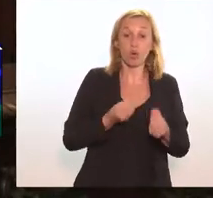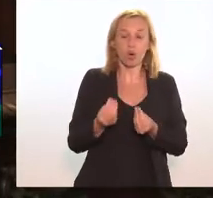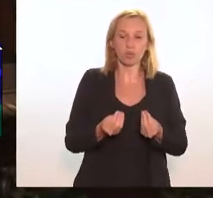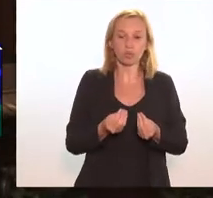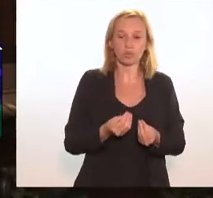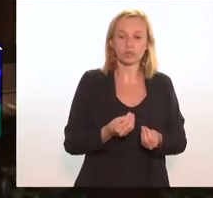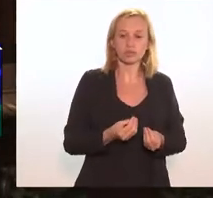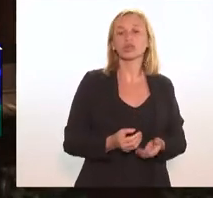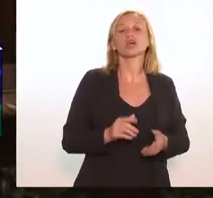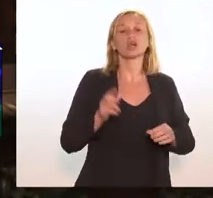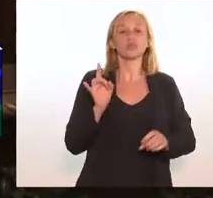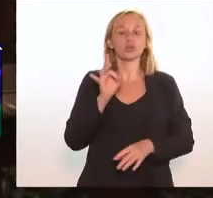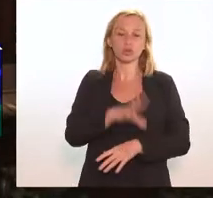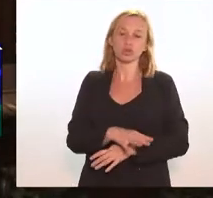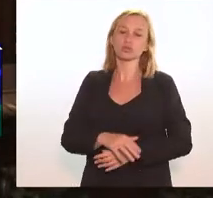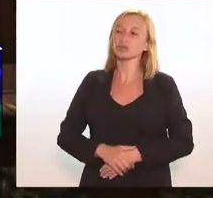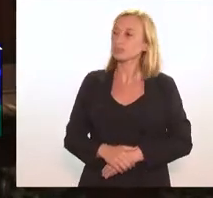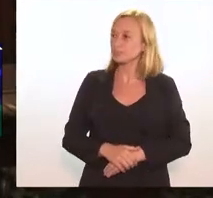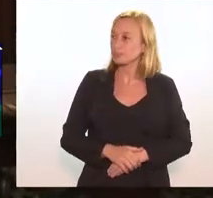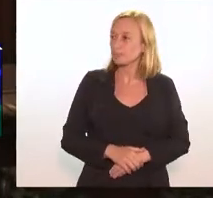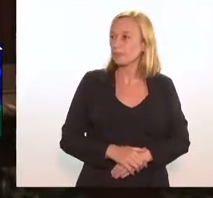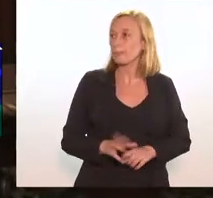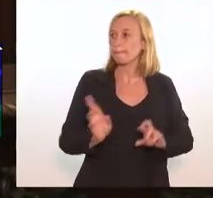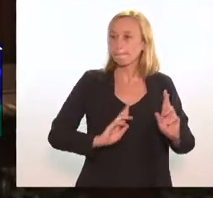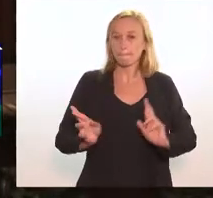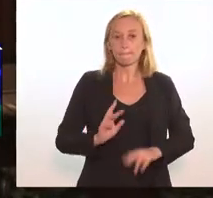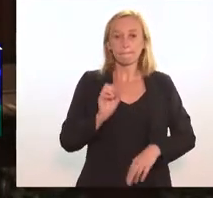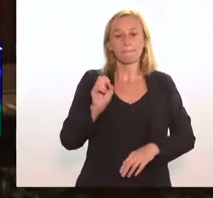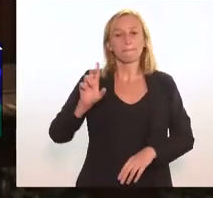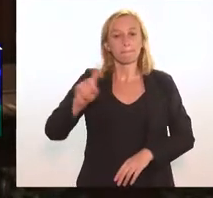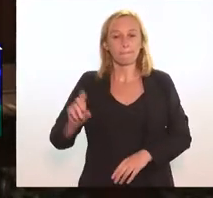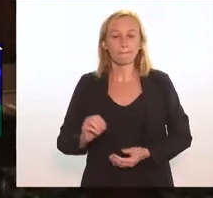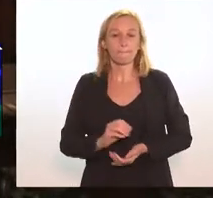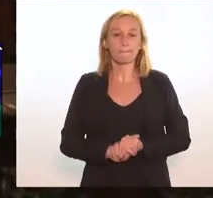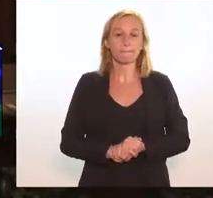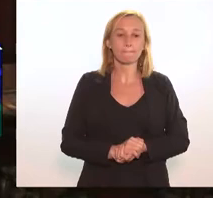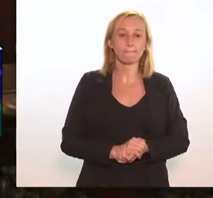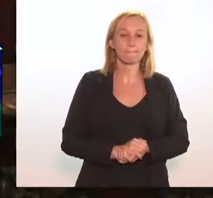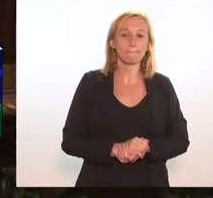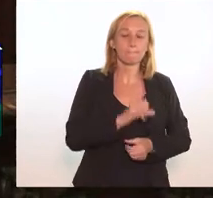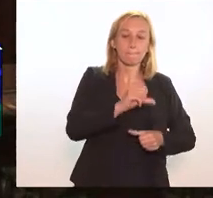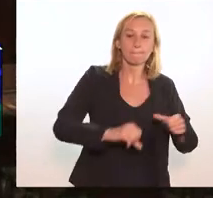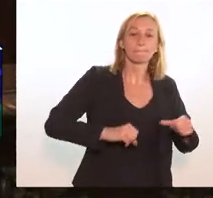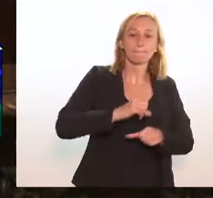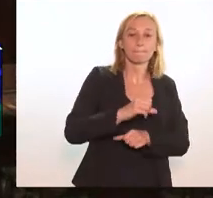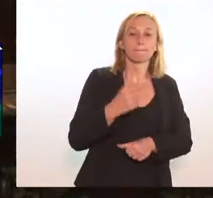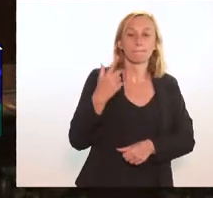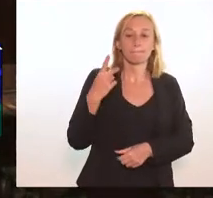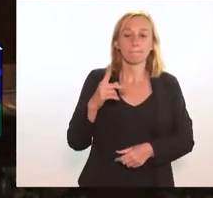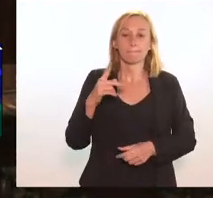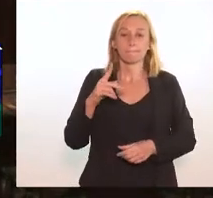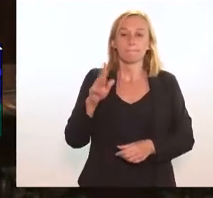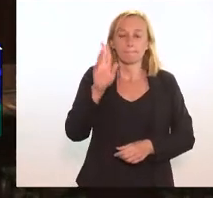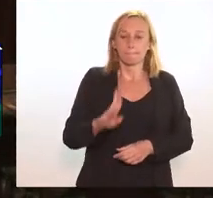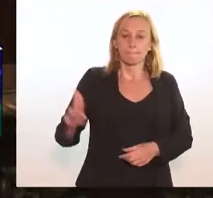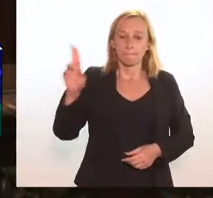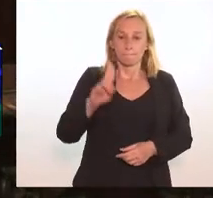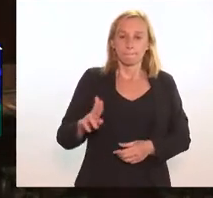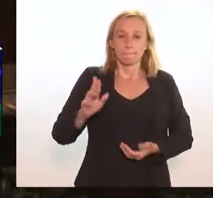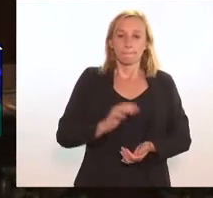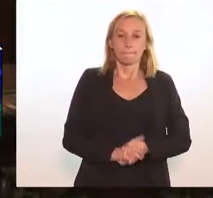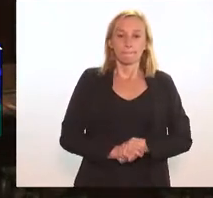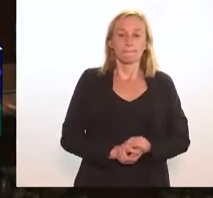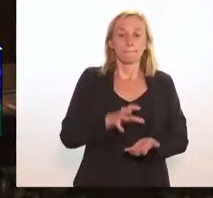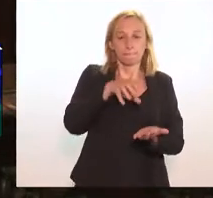mundo. E por último, em relação ao UESO, a questão da sua transformação em universidade. Ela, por enquanto,